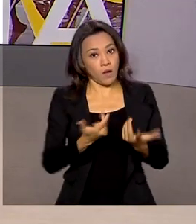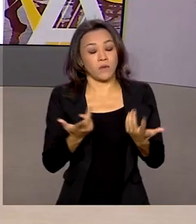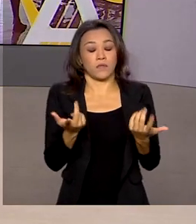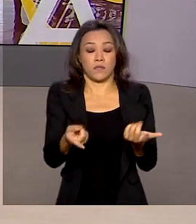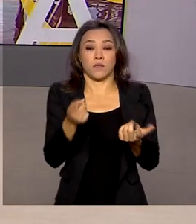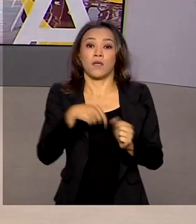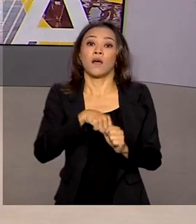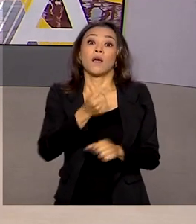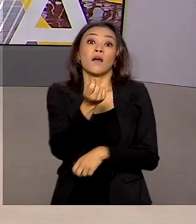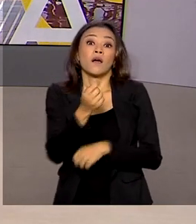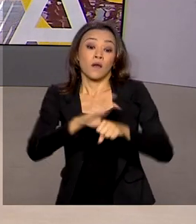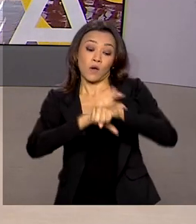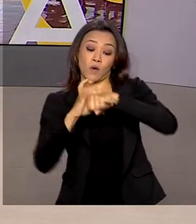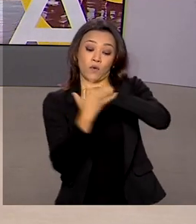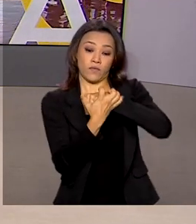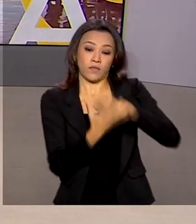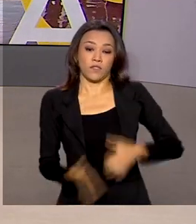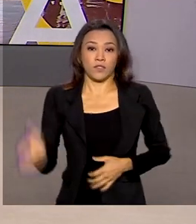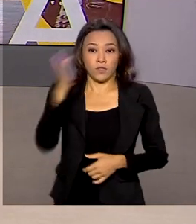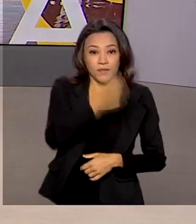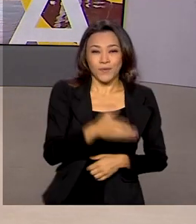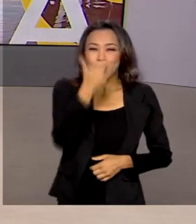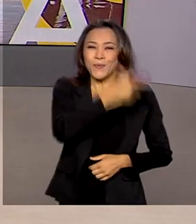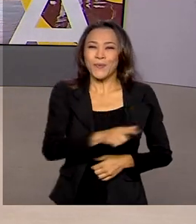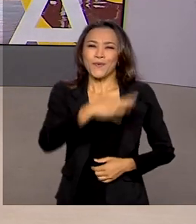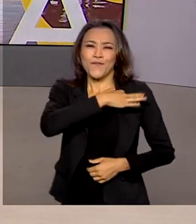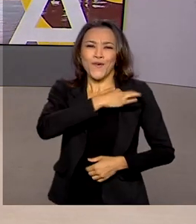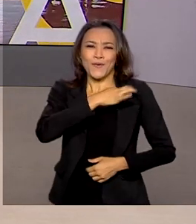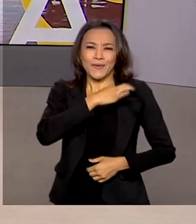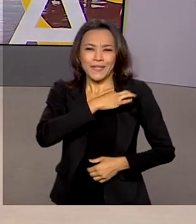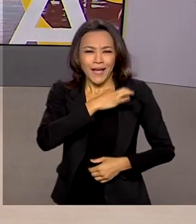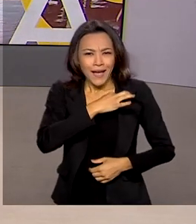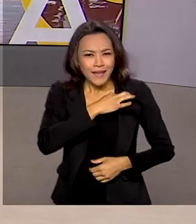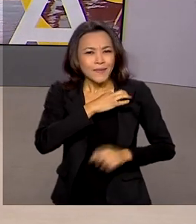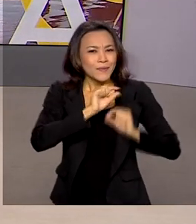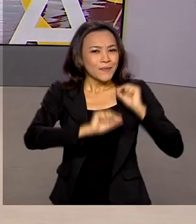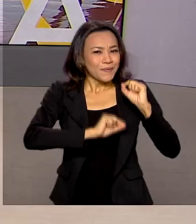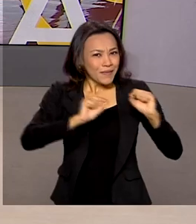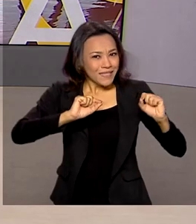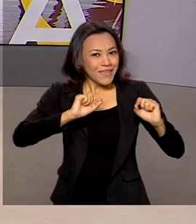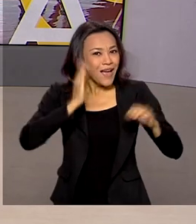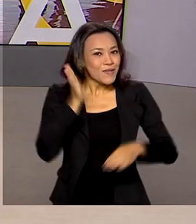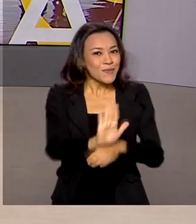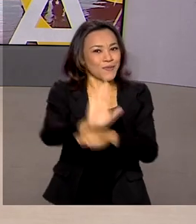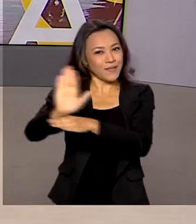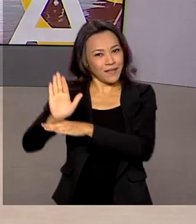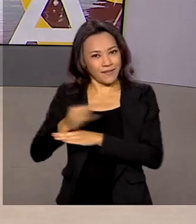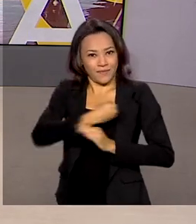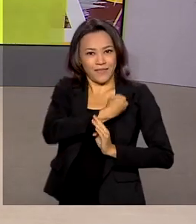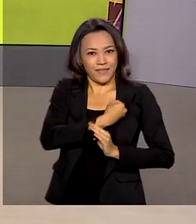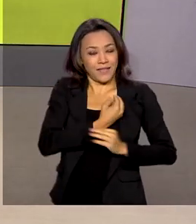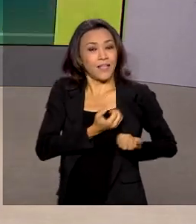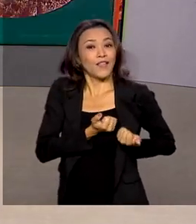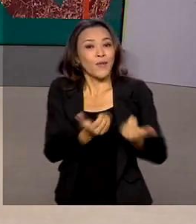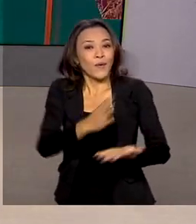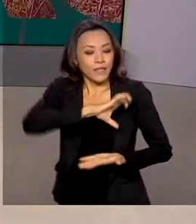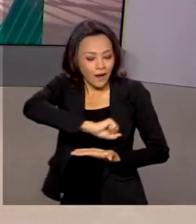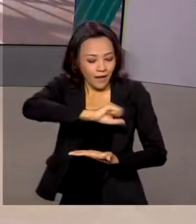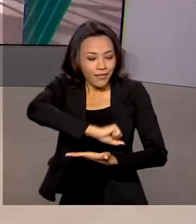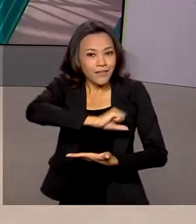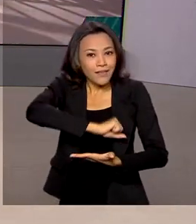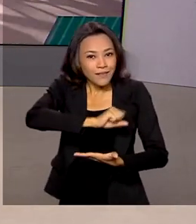Um ato voluntário que pode salvar vidas. A campanha Doe Leite Materno, Doe Esperança,